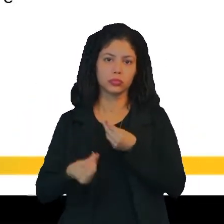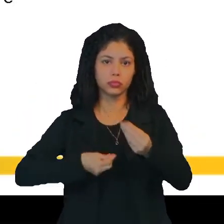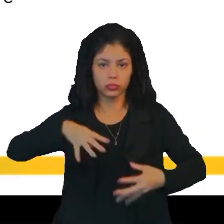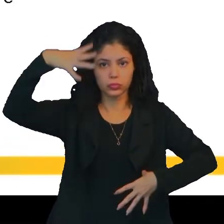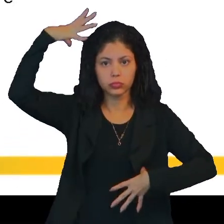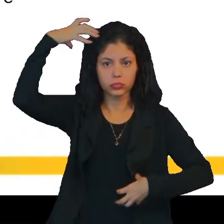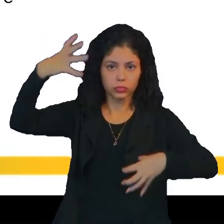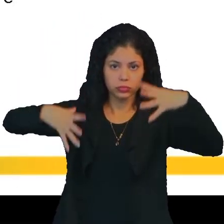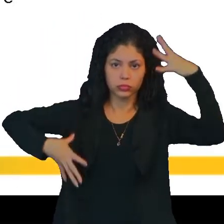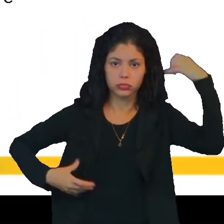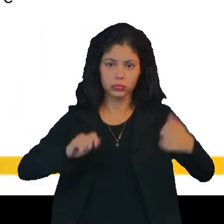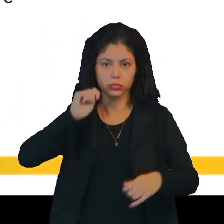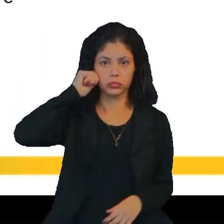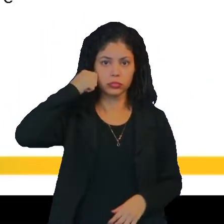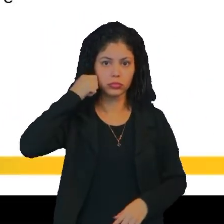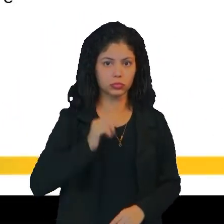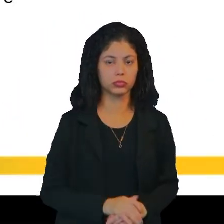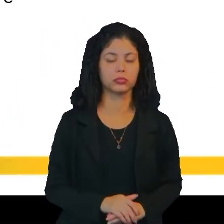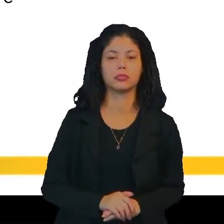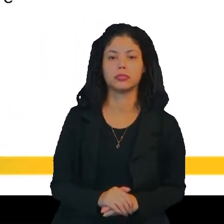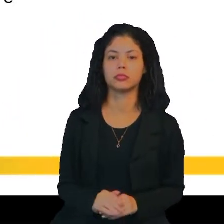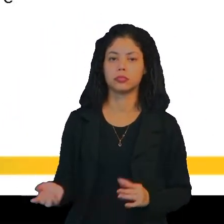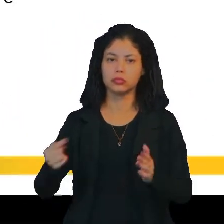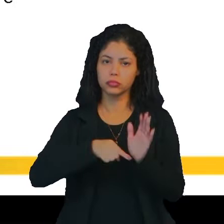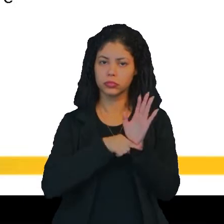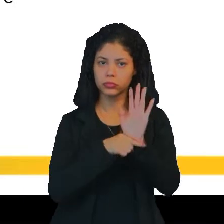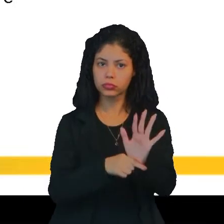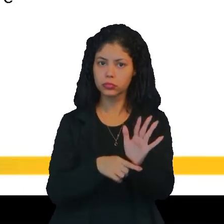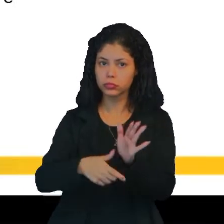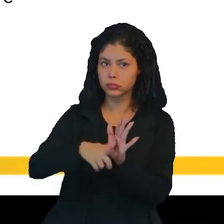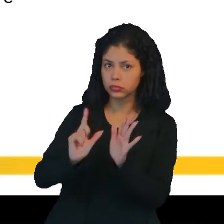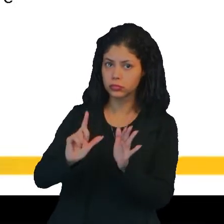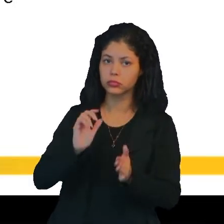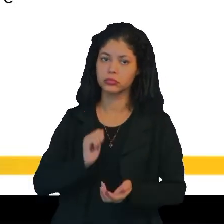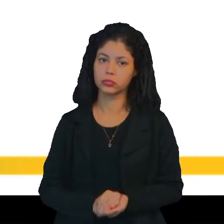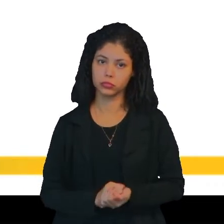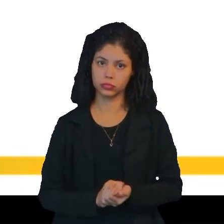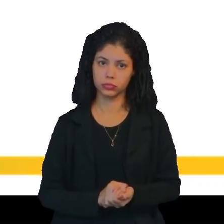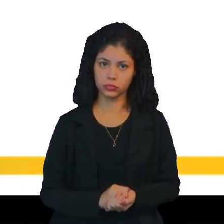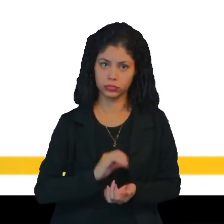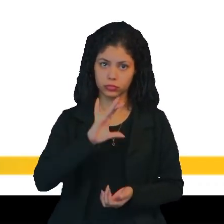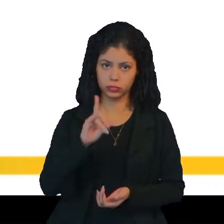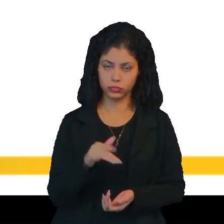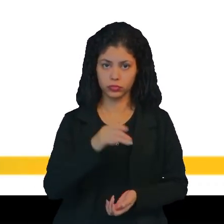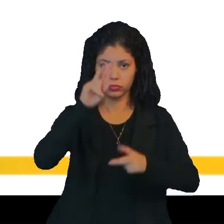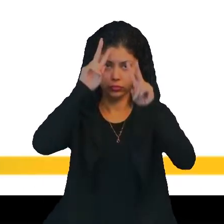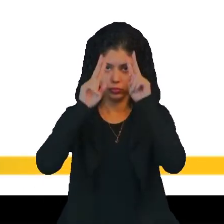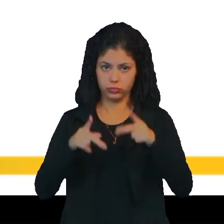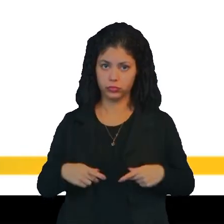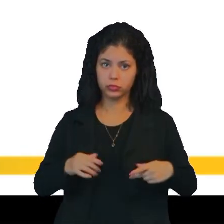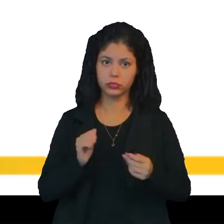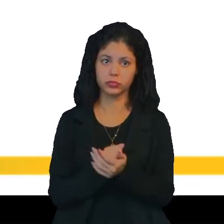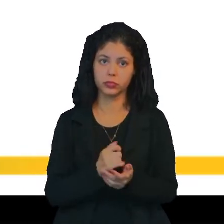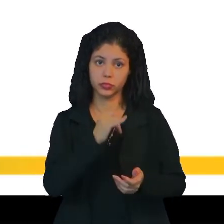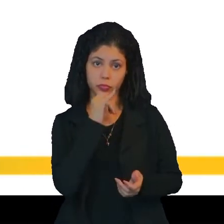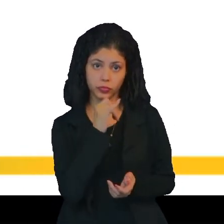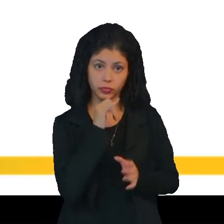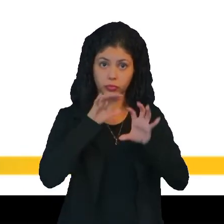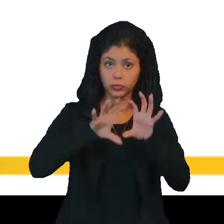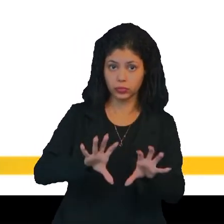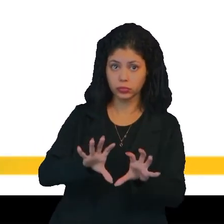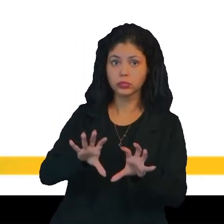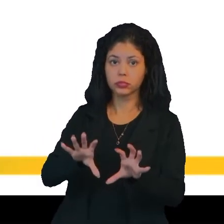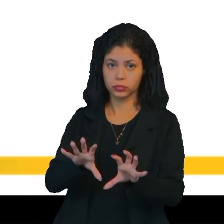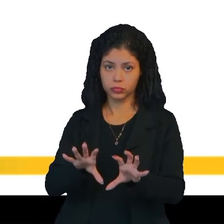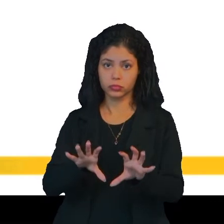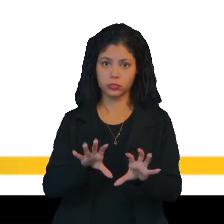chimpanzé. Então, o que a gente pode observar? Que os mais recentes aí é o chimpanzé e o ser humano.